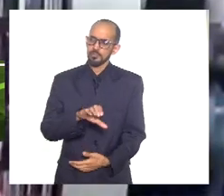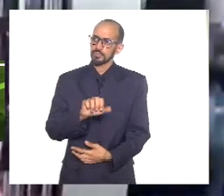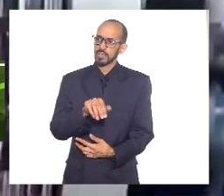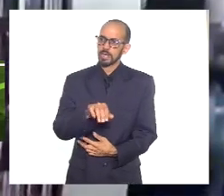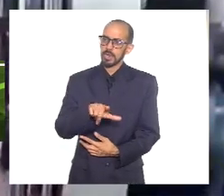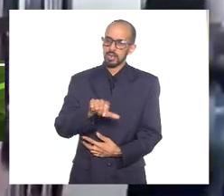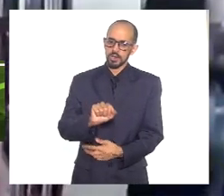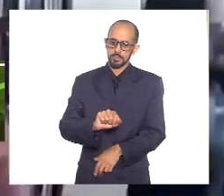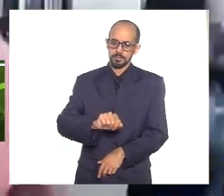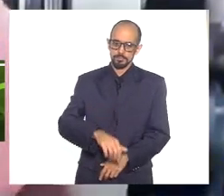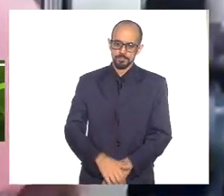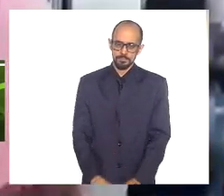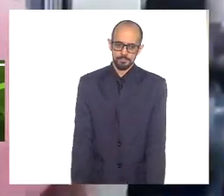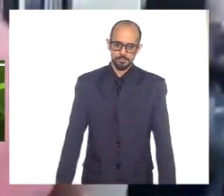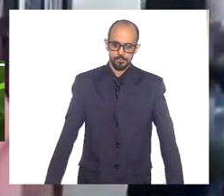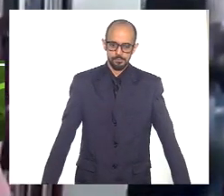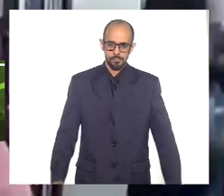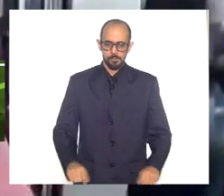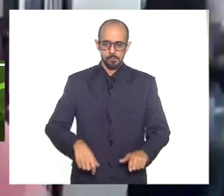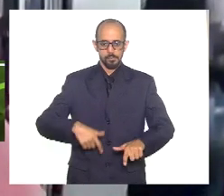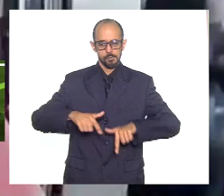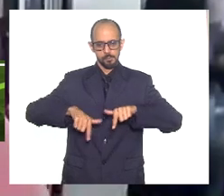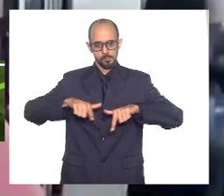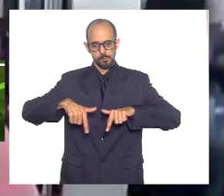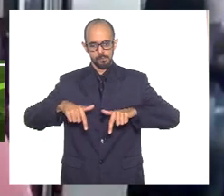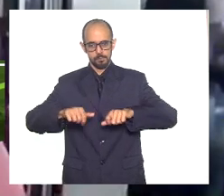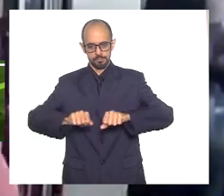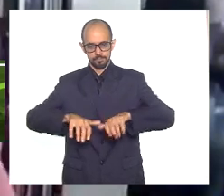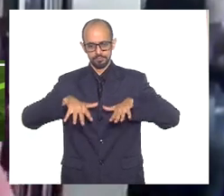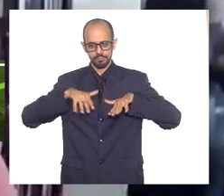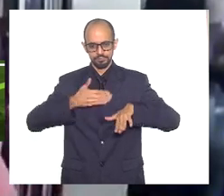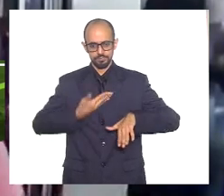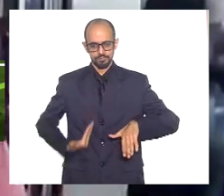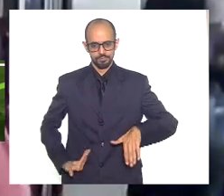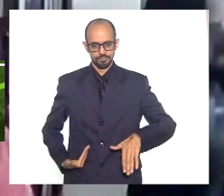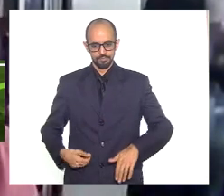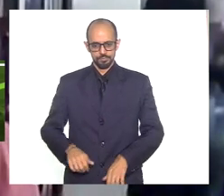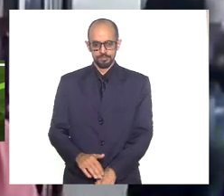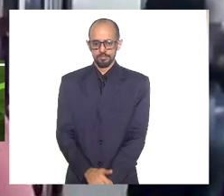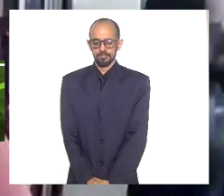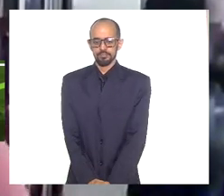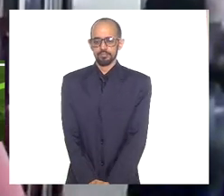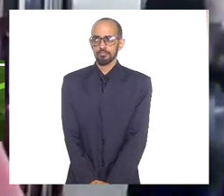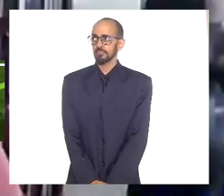Canella, dos trabalhos desta audiência,